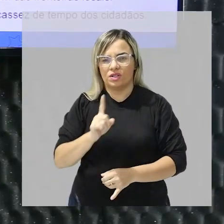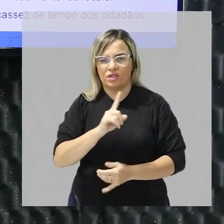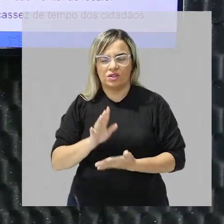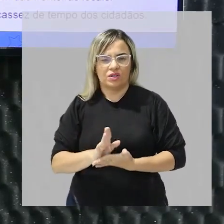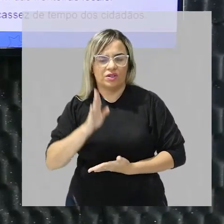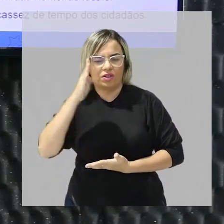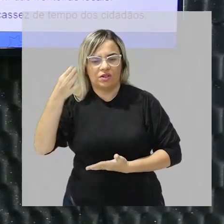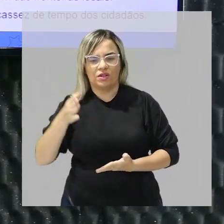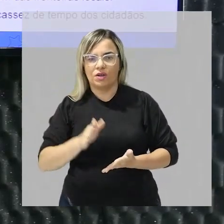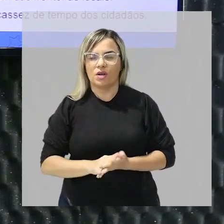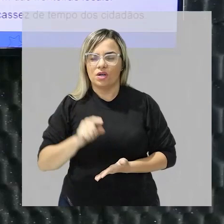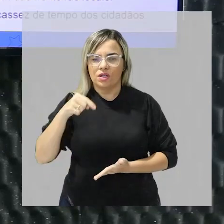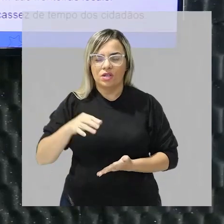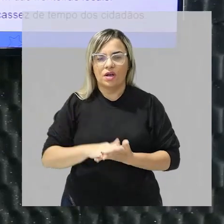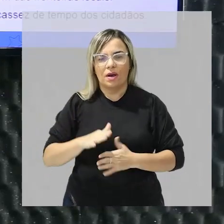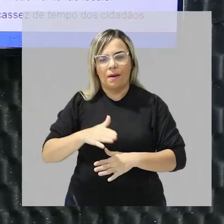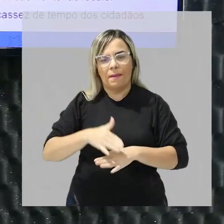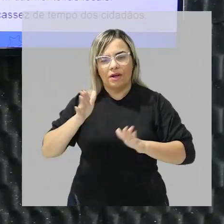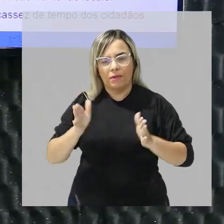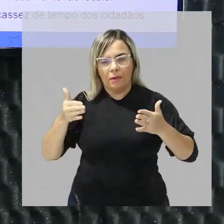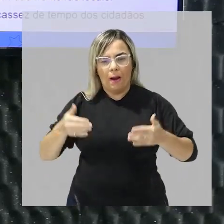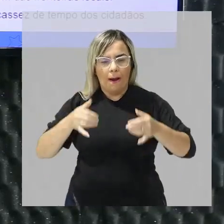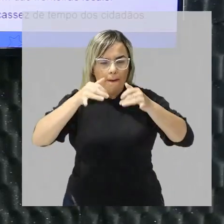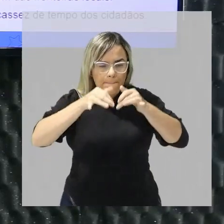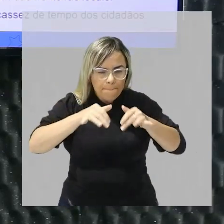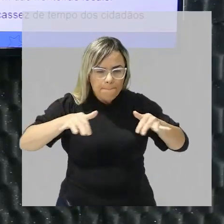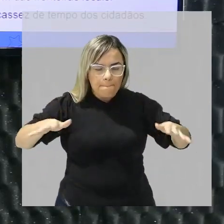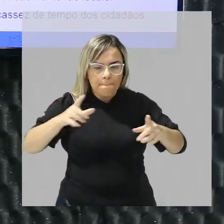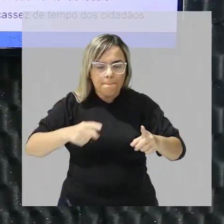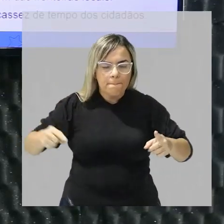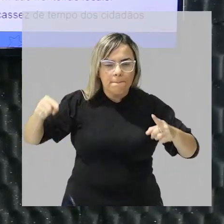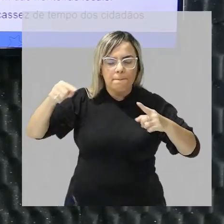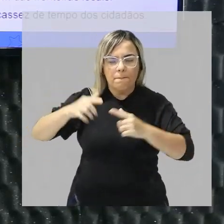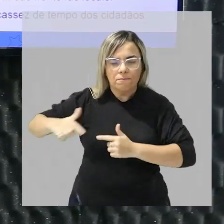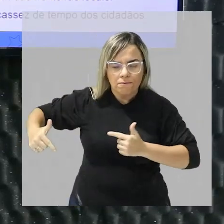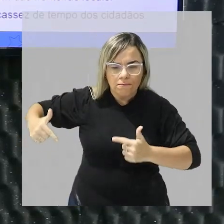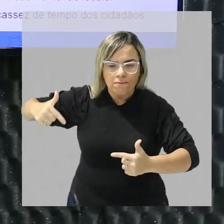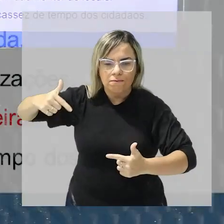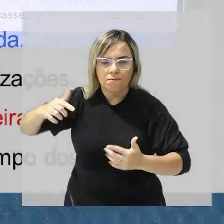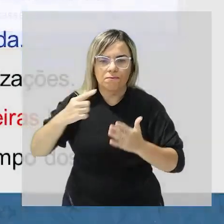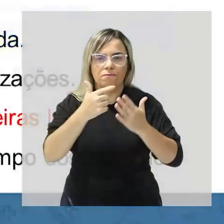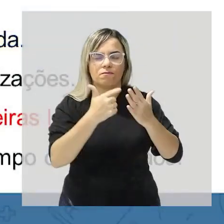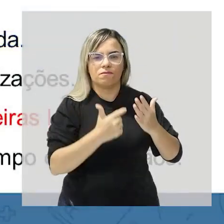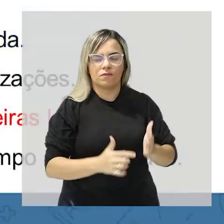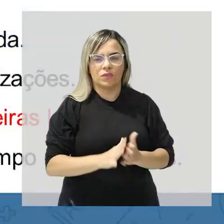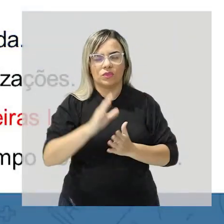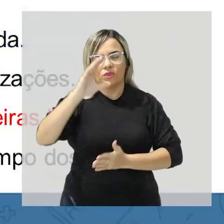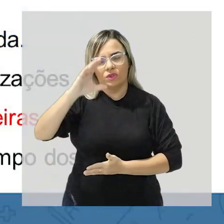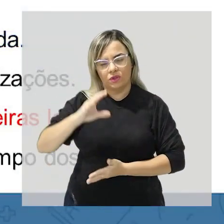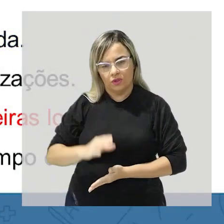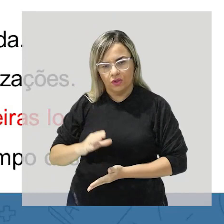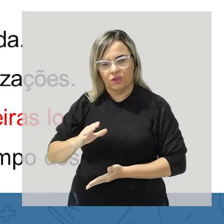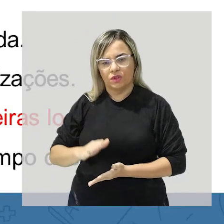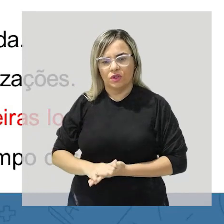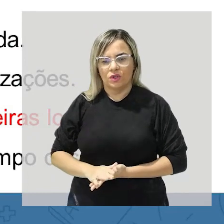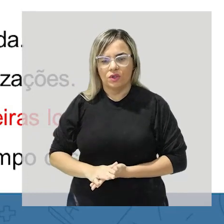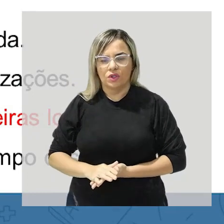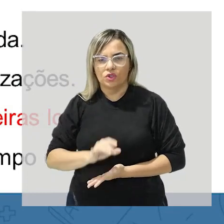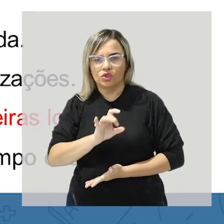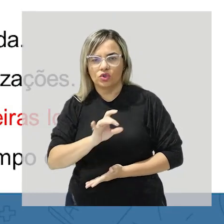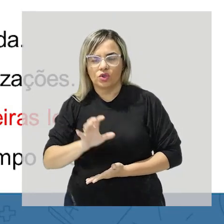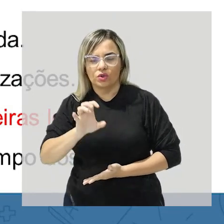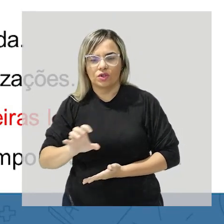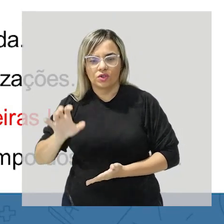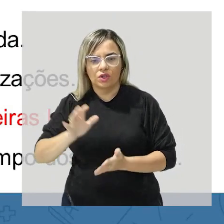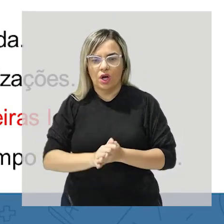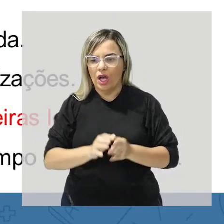expandir a mobilização, de ter um engajamento ainda maior do que o engajamento simplesmente regional ou local. Então,